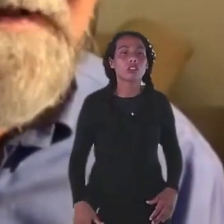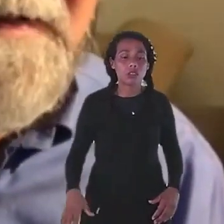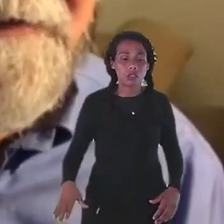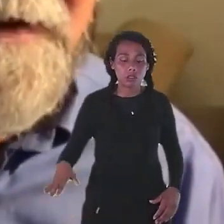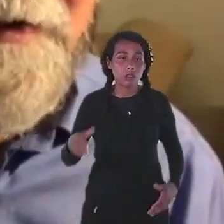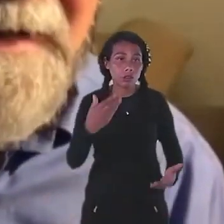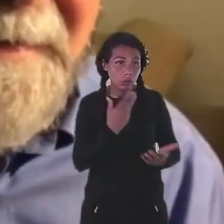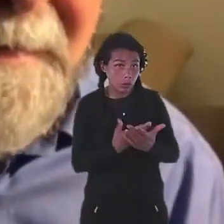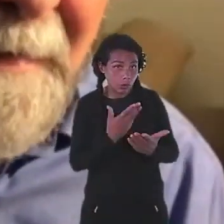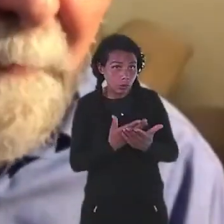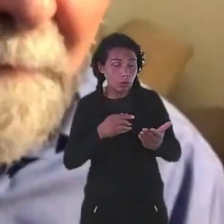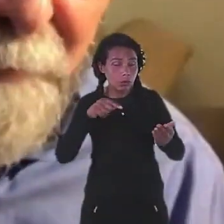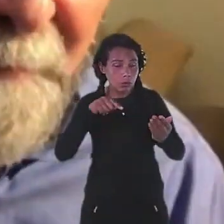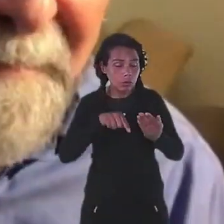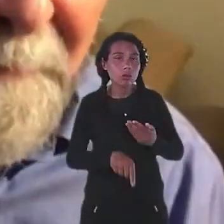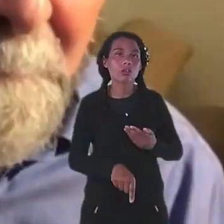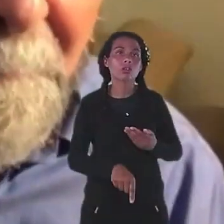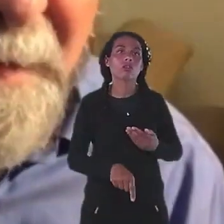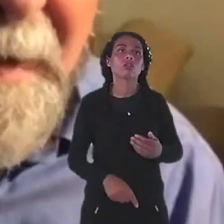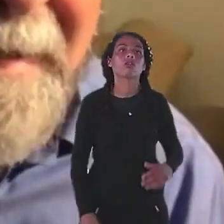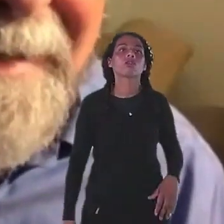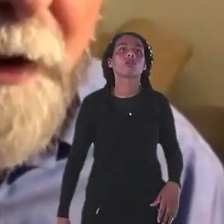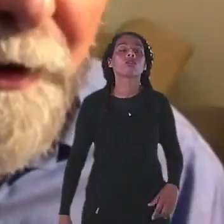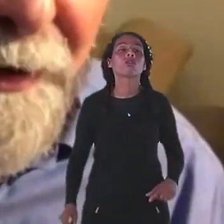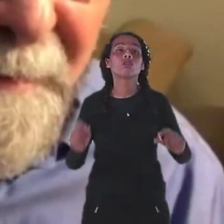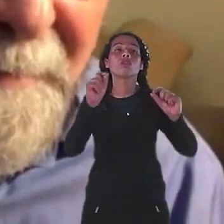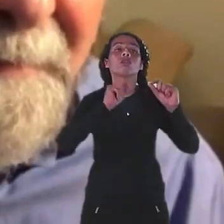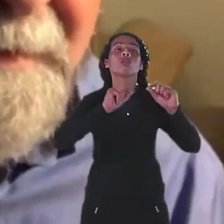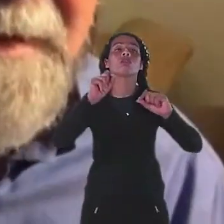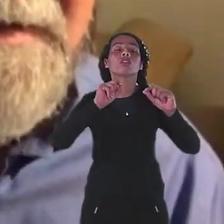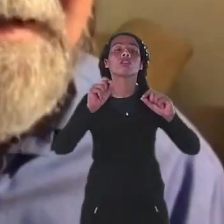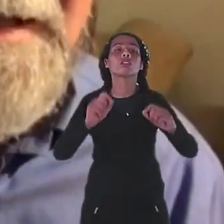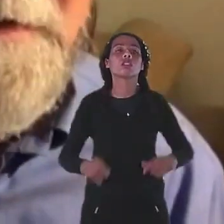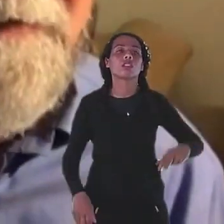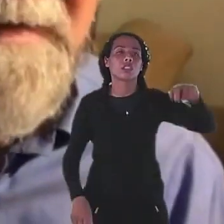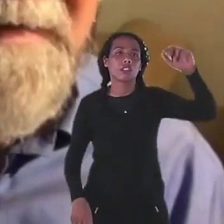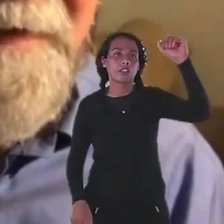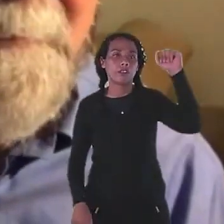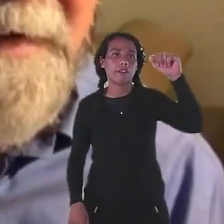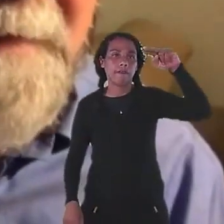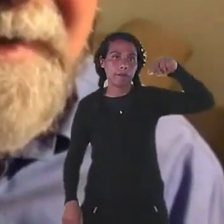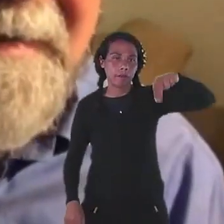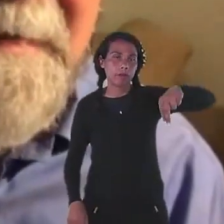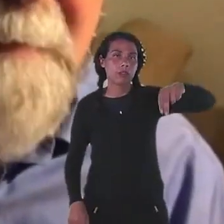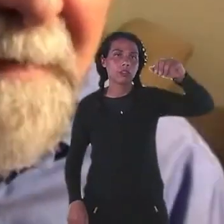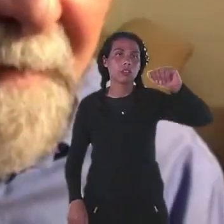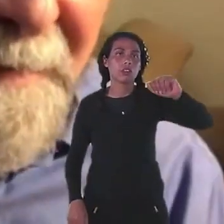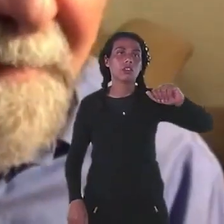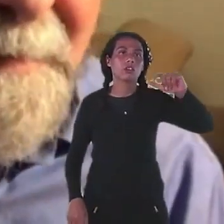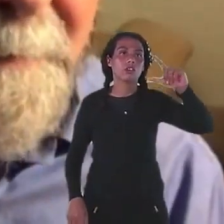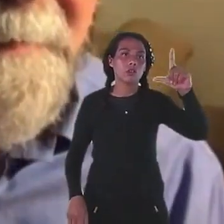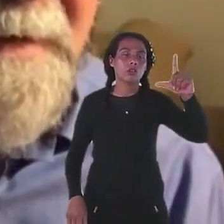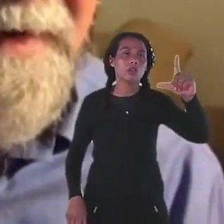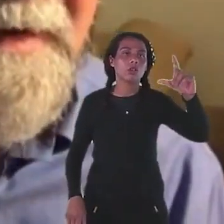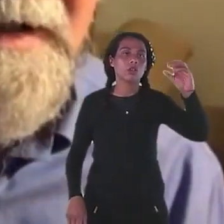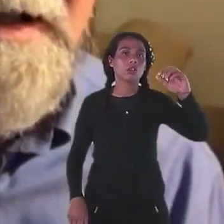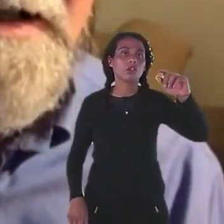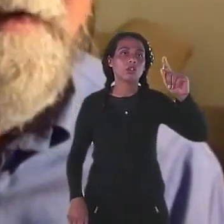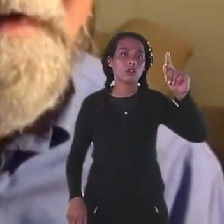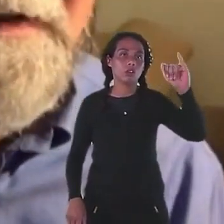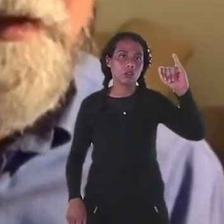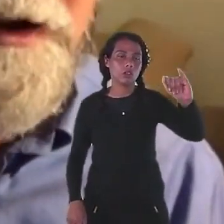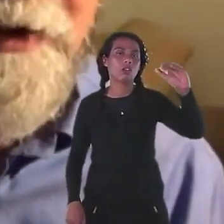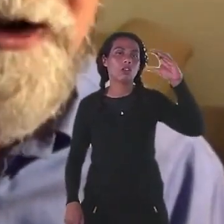mas ele não quis se aventurar, que era uma informação analógica, que era uma informação que permite a semântica, que